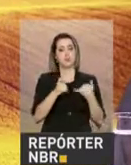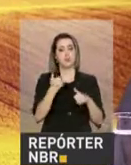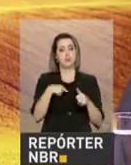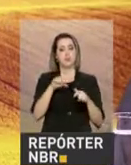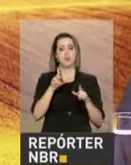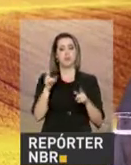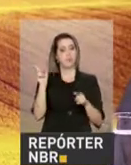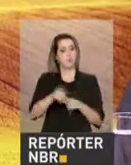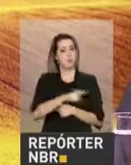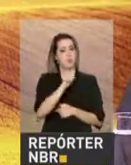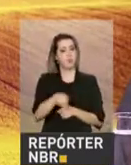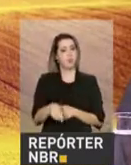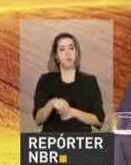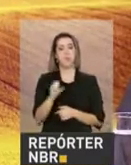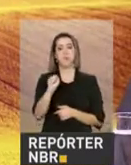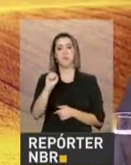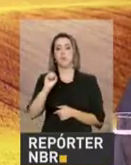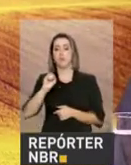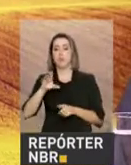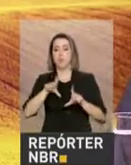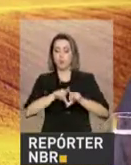em salsichas e linguiça.